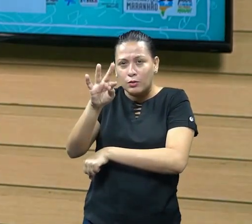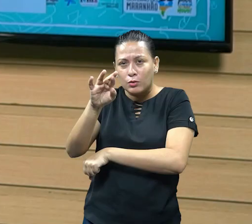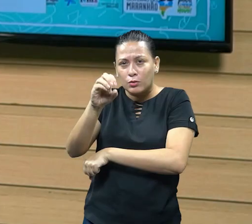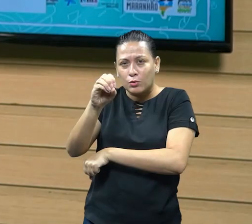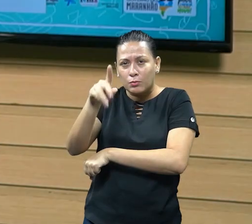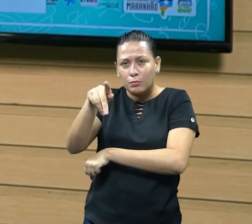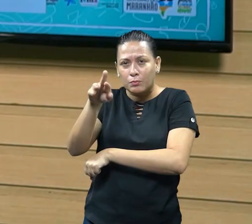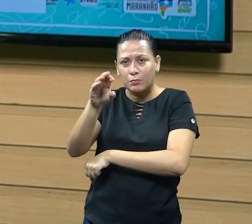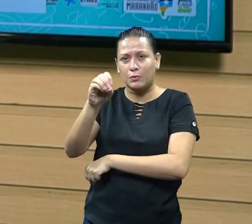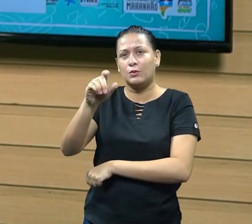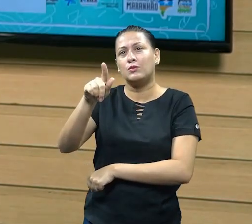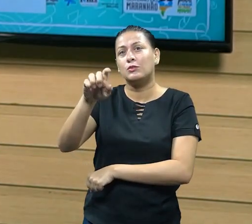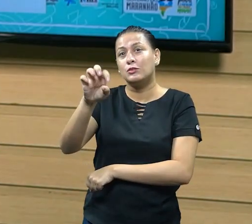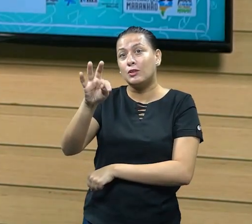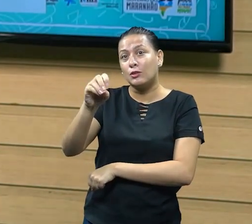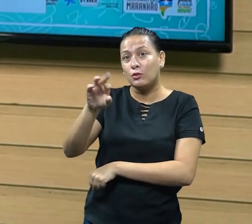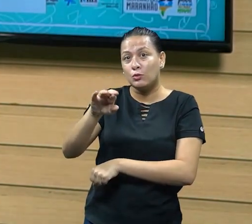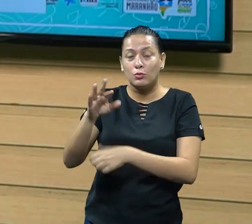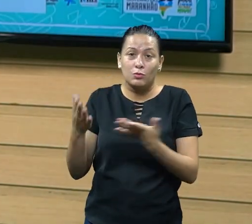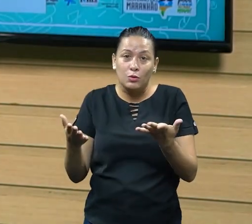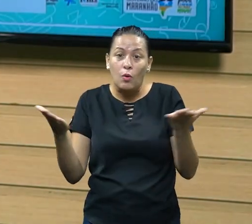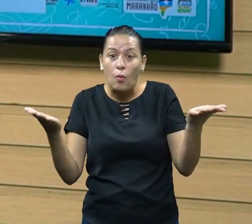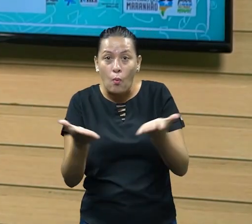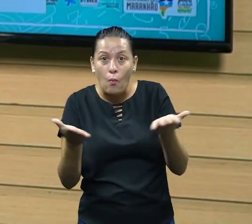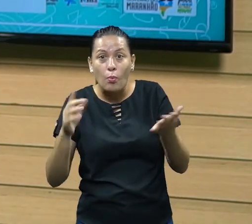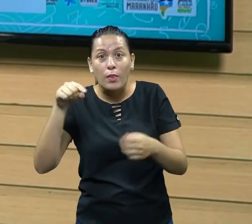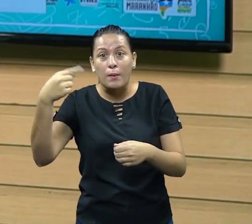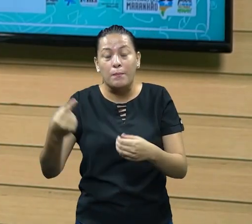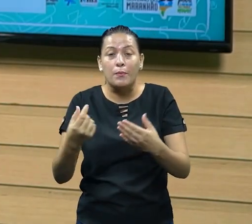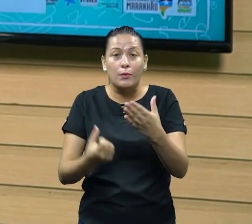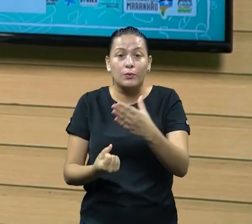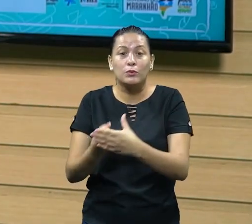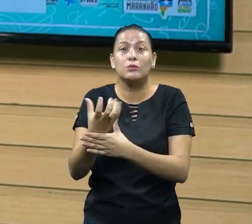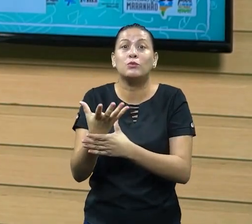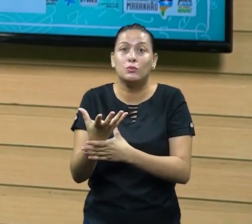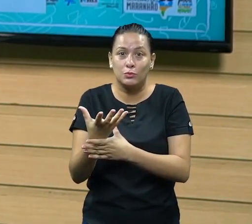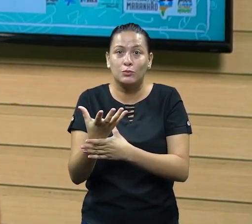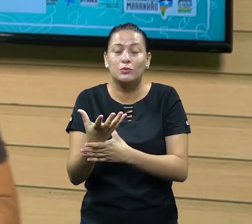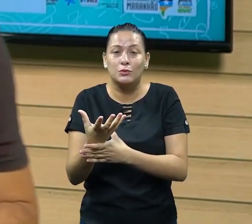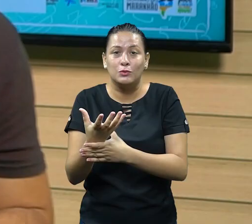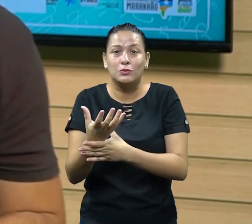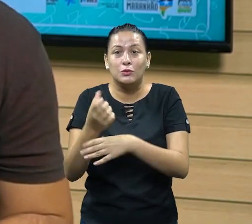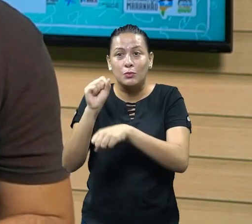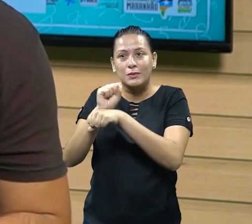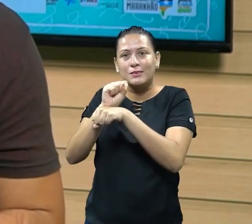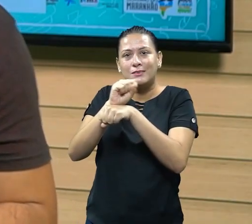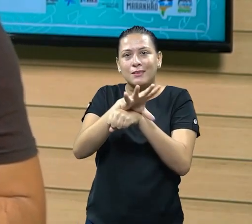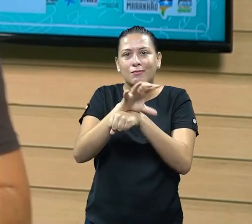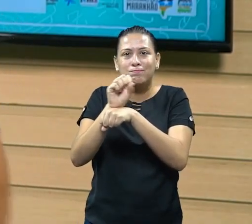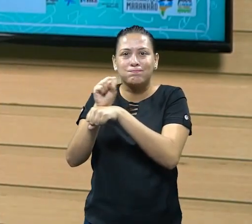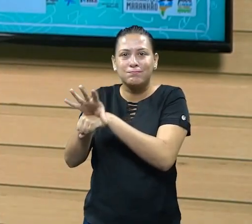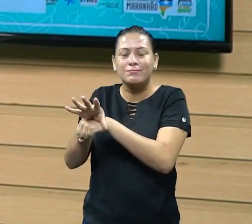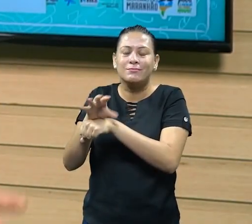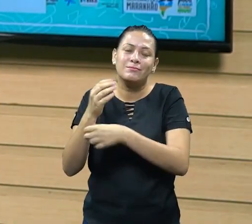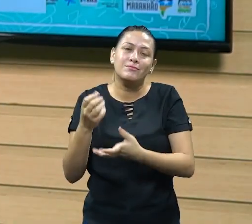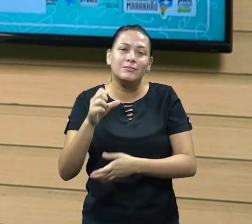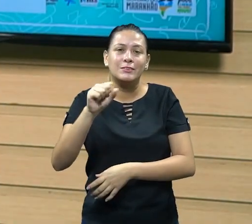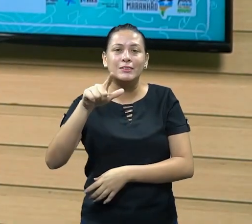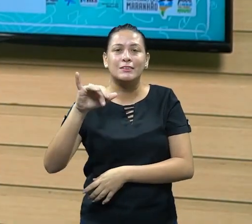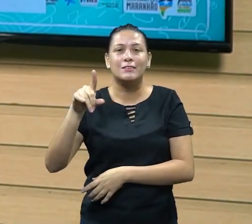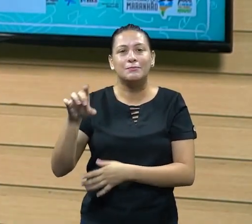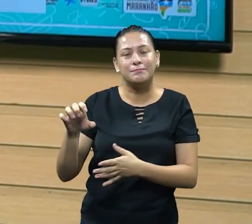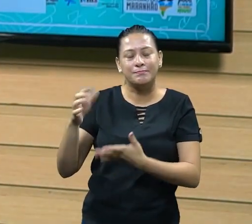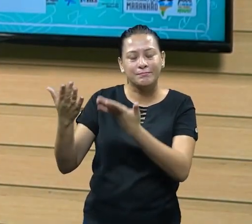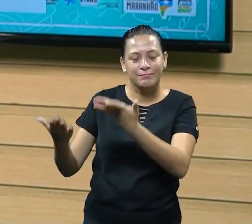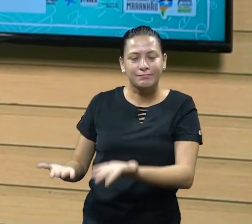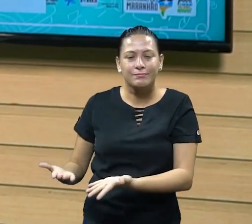isso aqui, então se meu amigo que hoje está gravando essa aula, se ele não tiver essas técnicas de gravação, de edição, você não ia estar assistindo